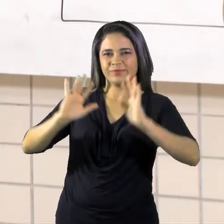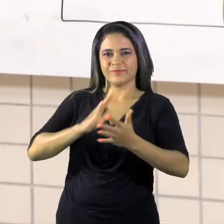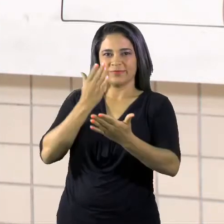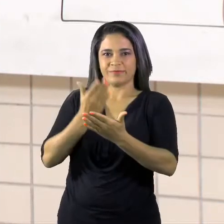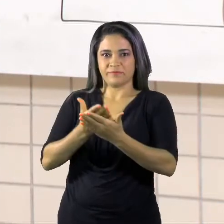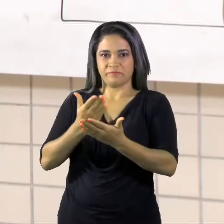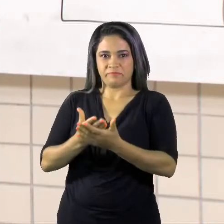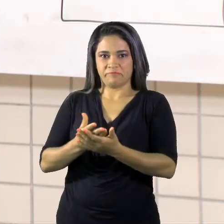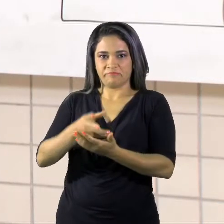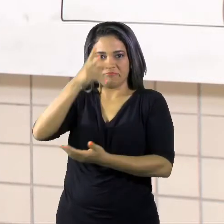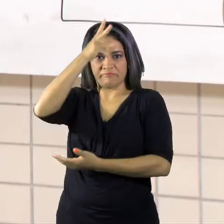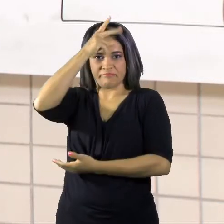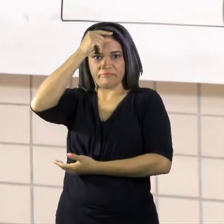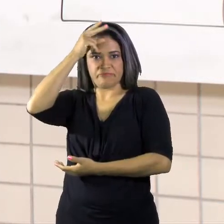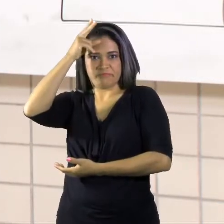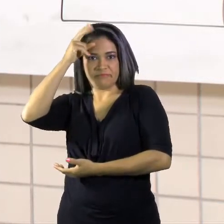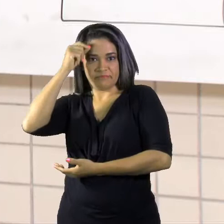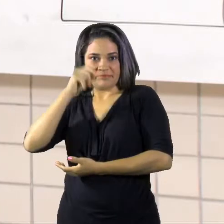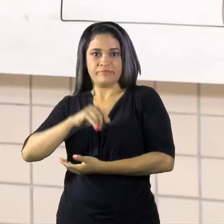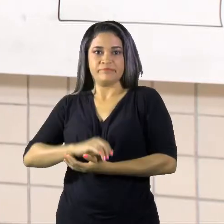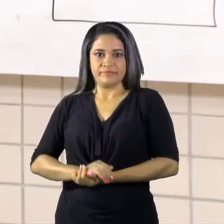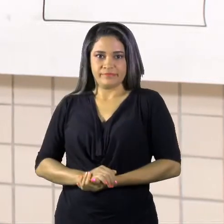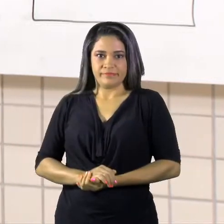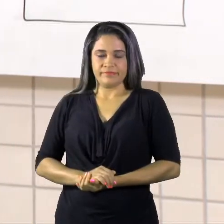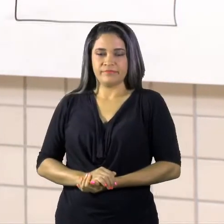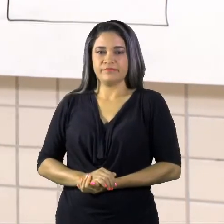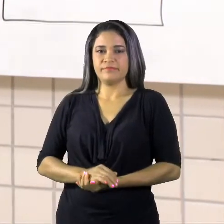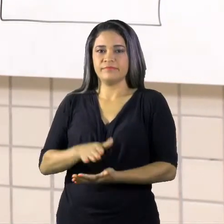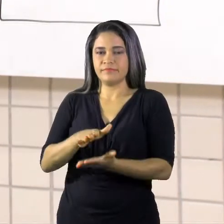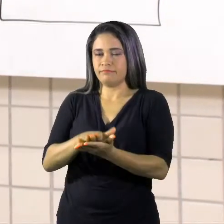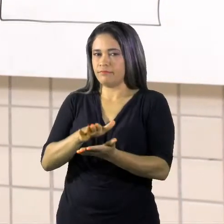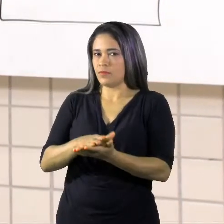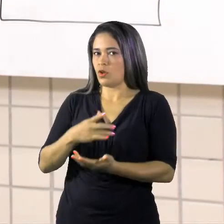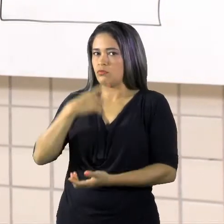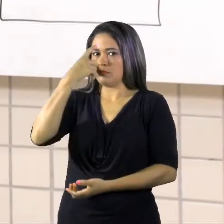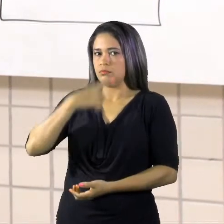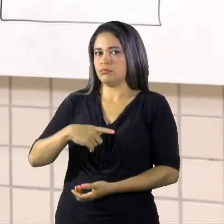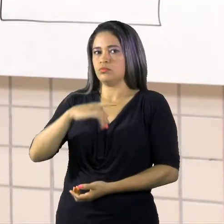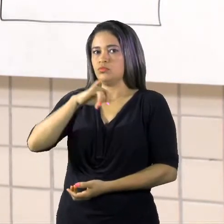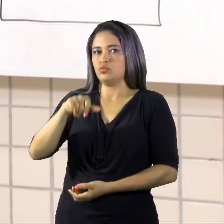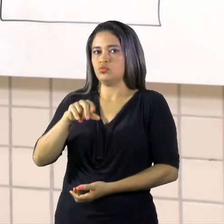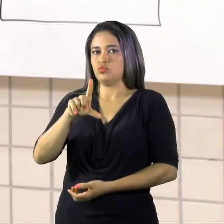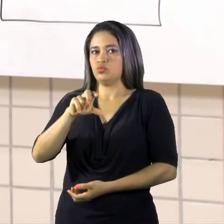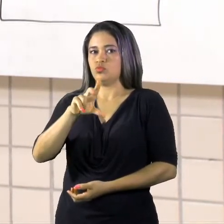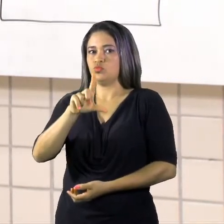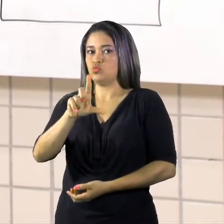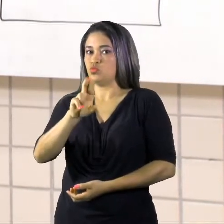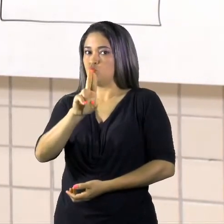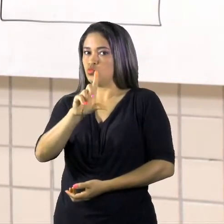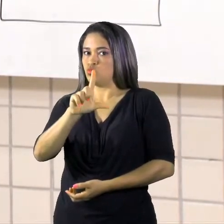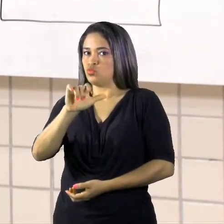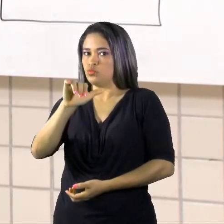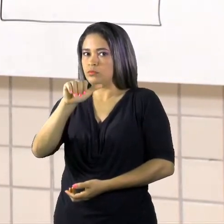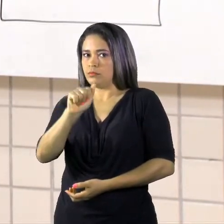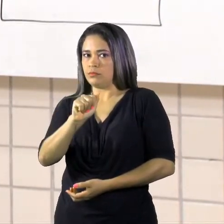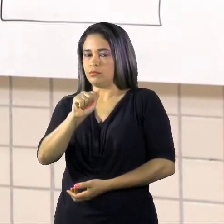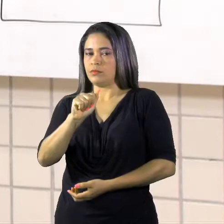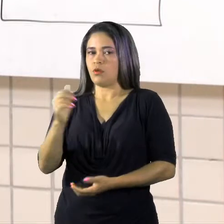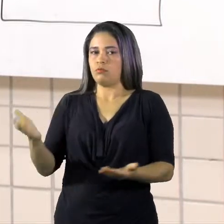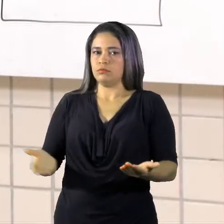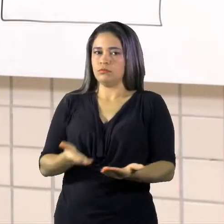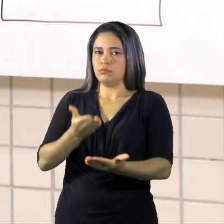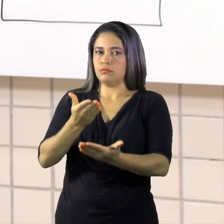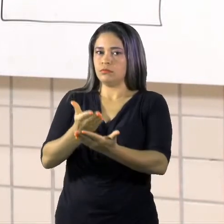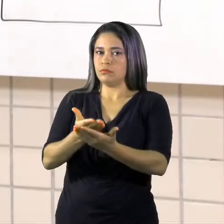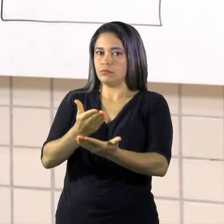estudantes da rede municipal. Eu sou a professora Júlia Carla. Hoje eu irei ministrar a nossa 13ª aula de